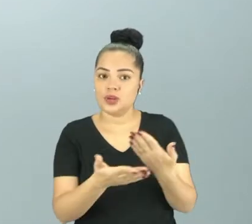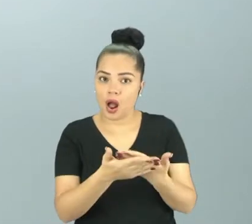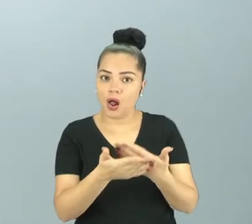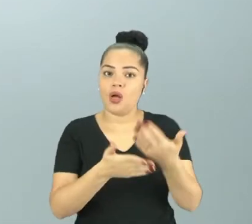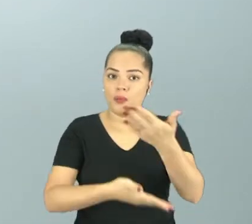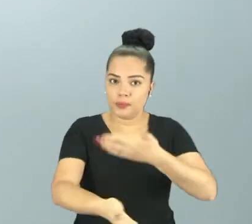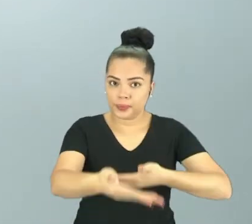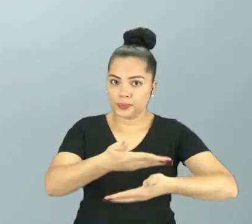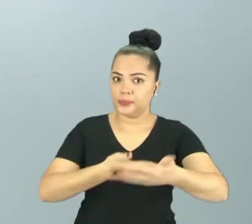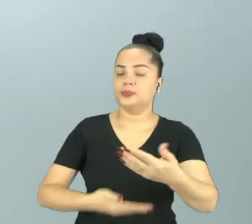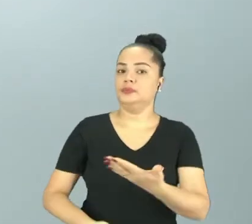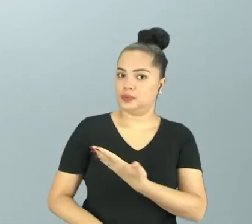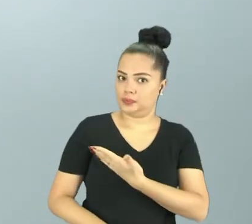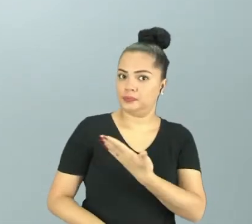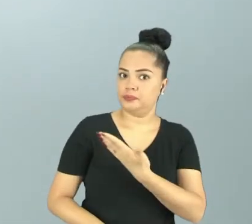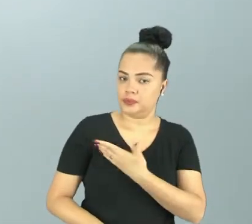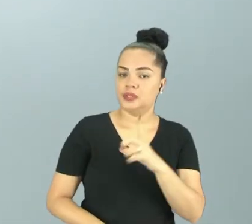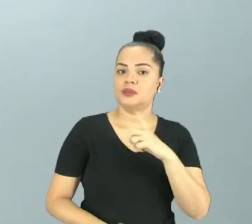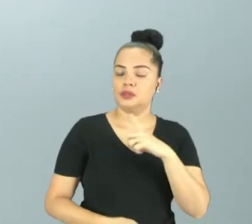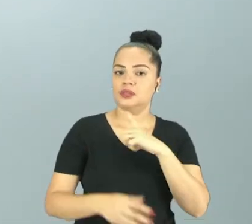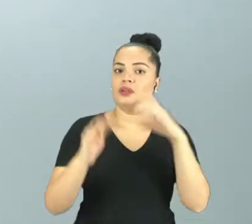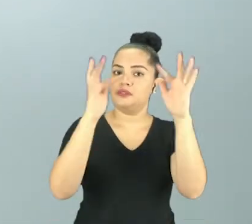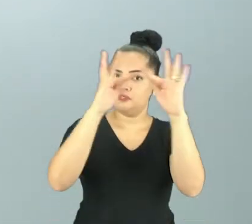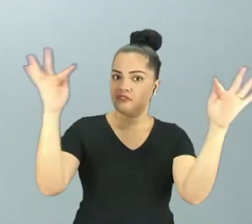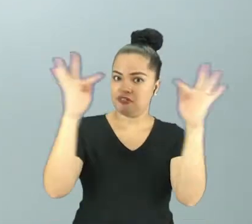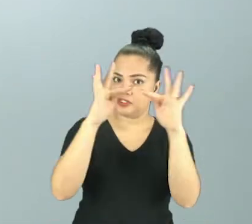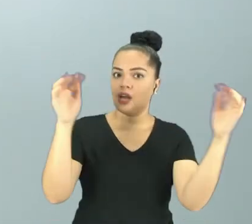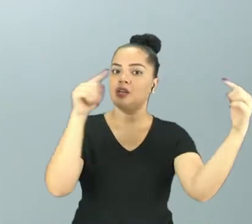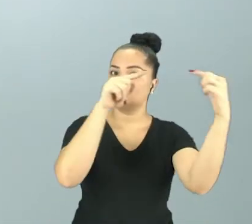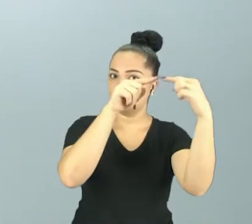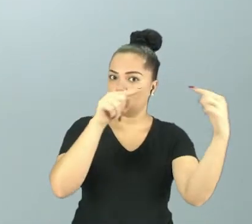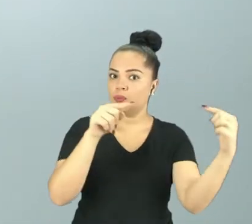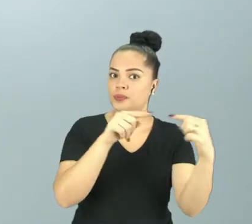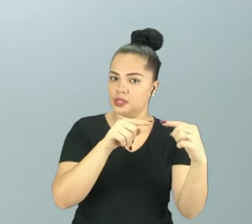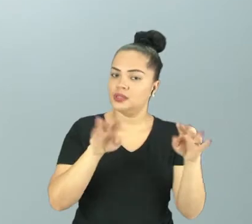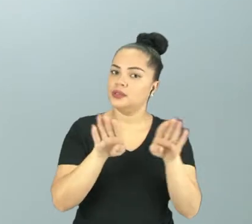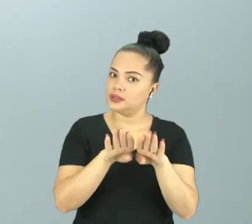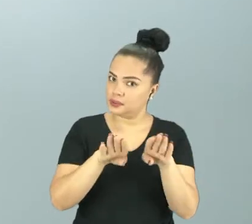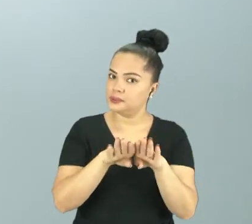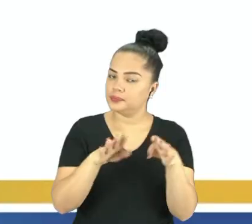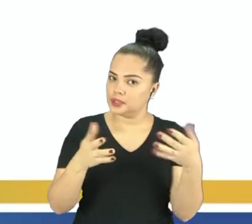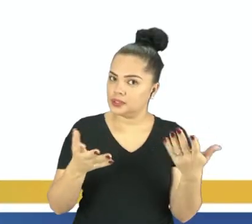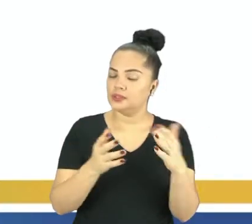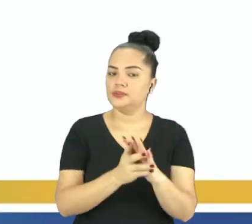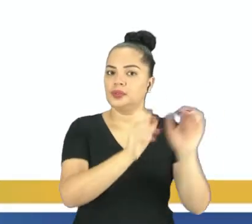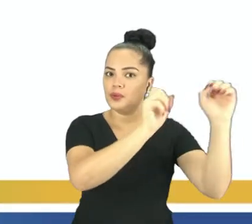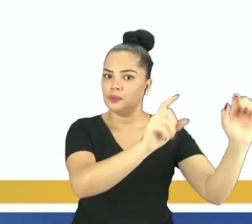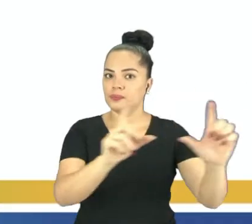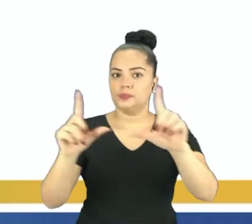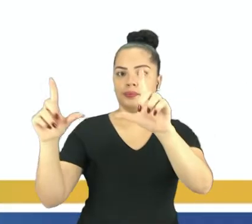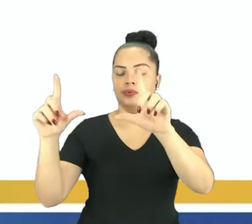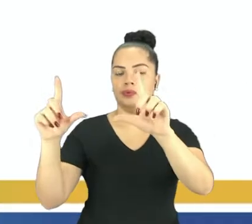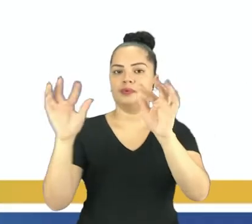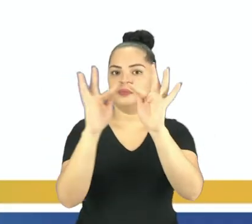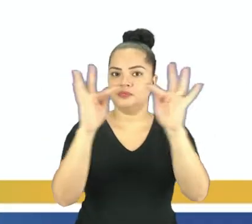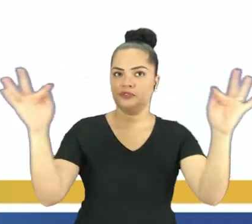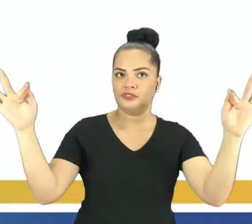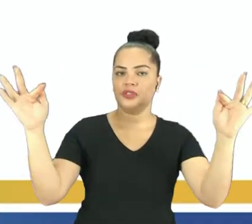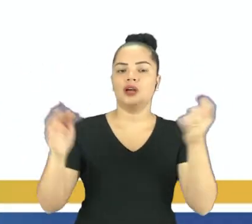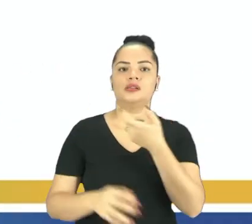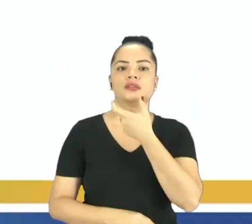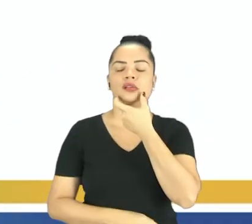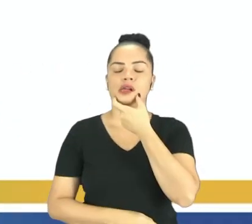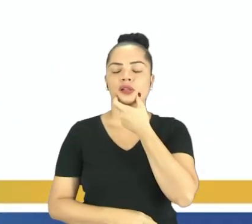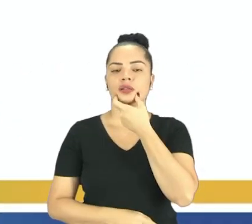com os colegas, existem outras frases que a gente também usa. Por exemplo, acompanhem comigo aí na tela. How